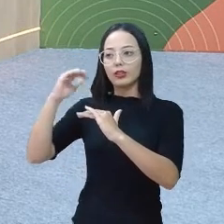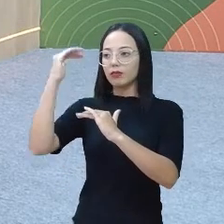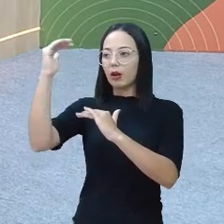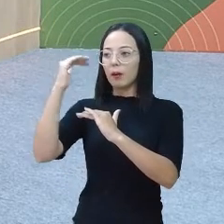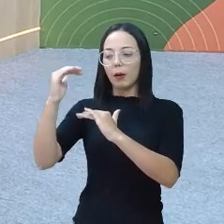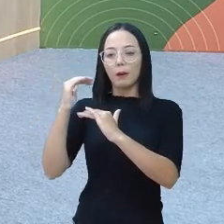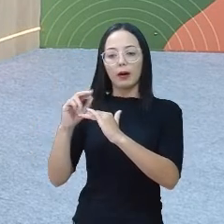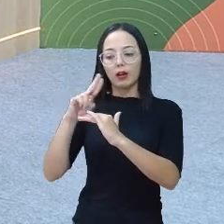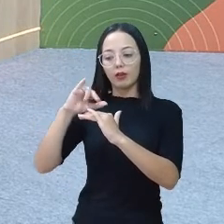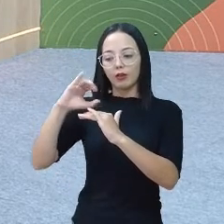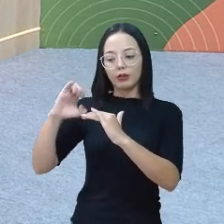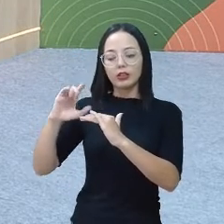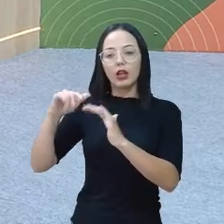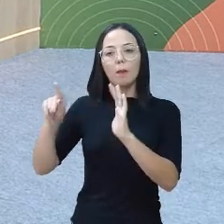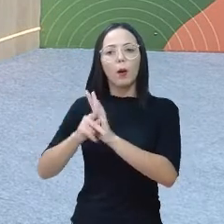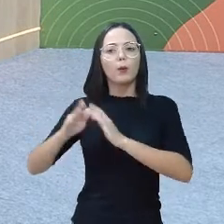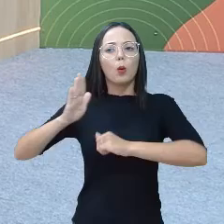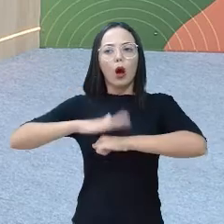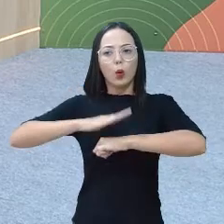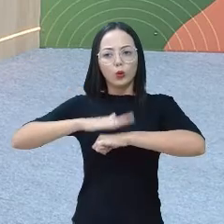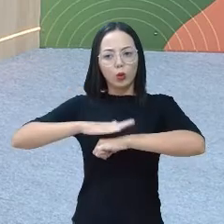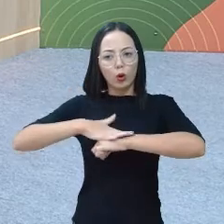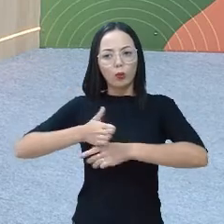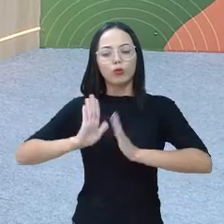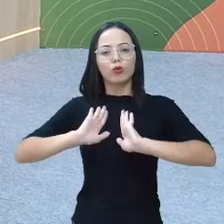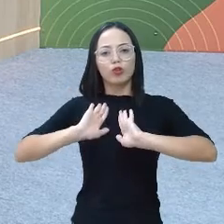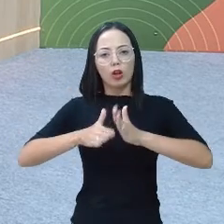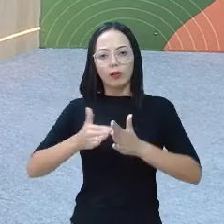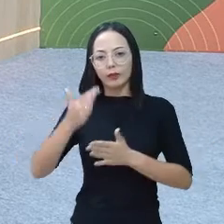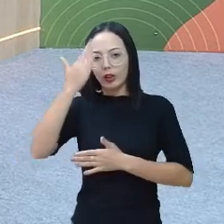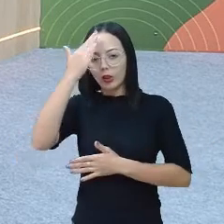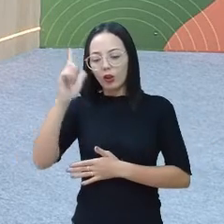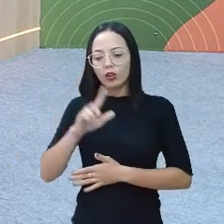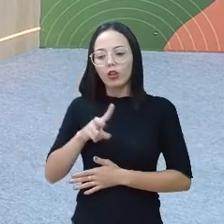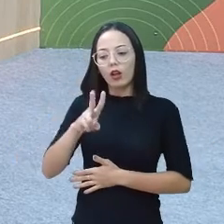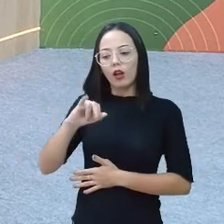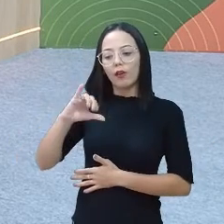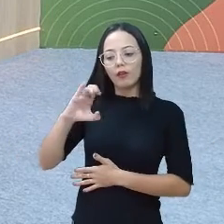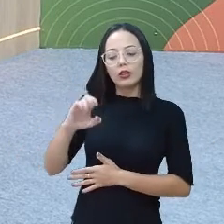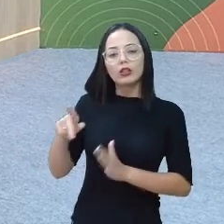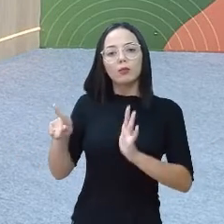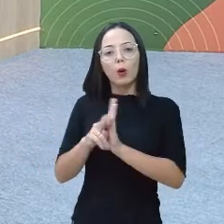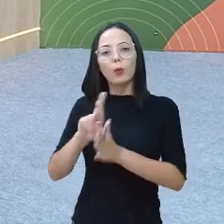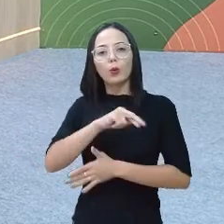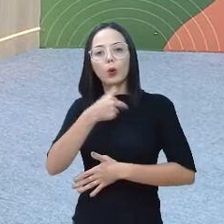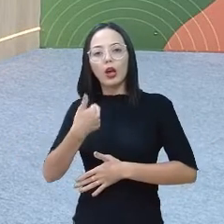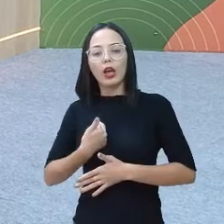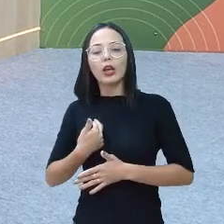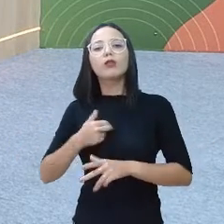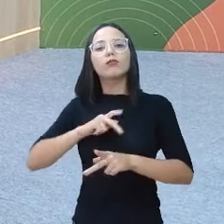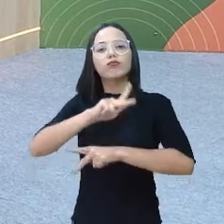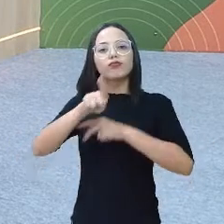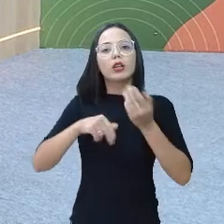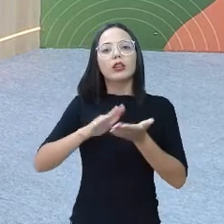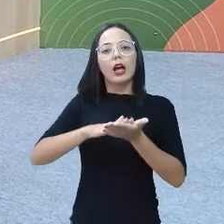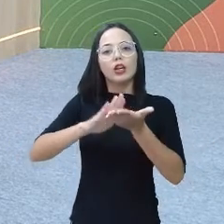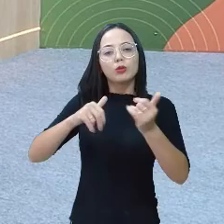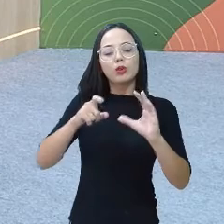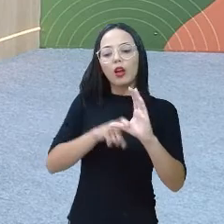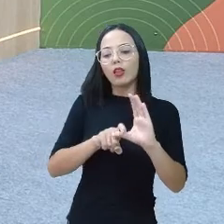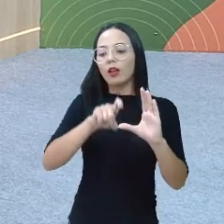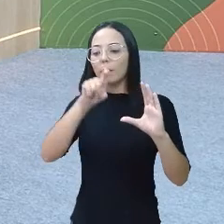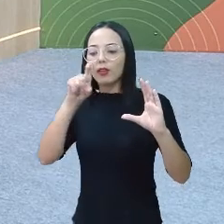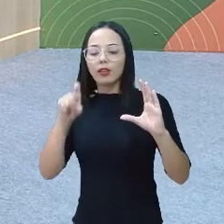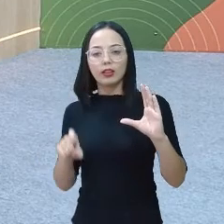hierarquia. Então, eram zonas autônomas, né, entre si. Você tinha os vice-reinos, né, da Espanha, que eram independentes ali entre